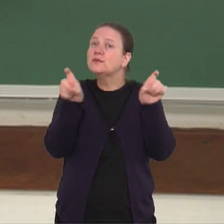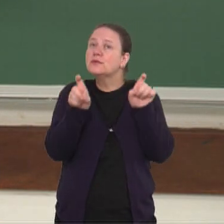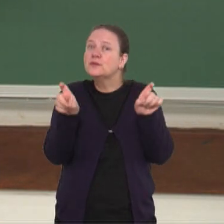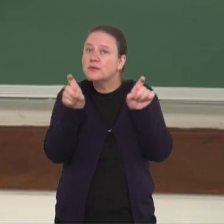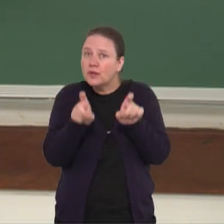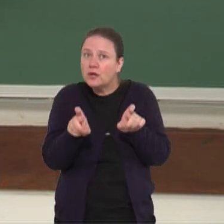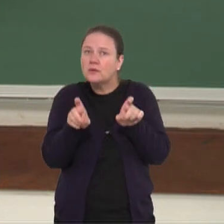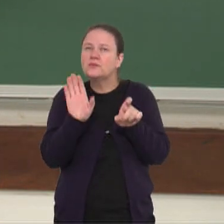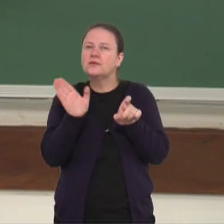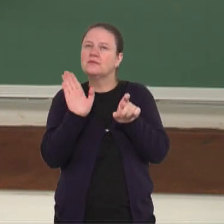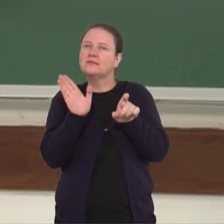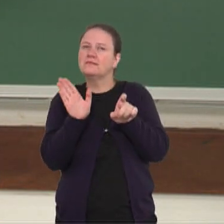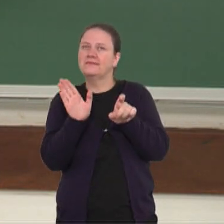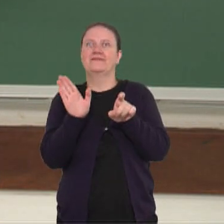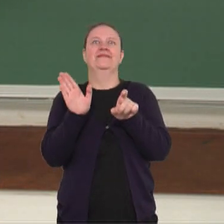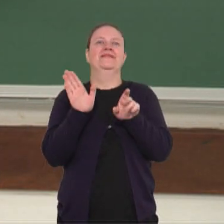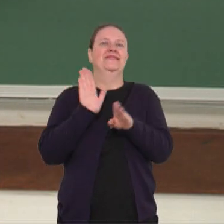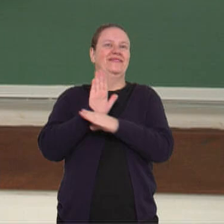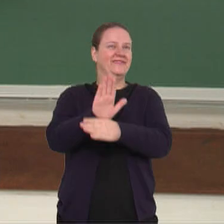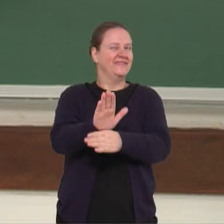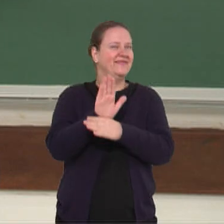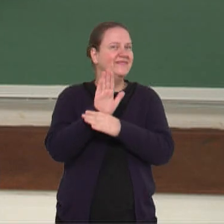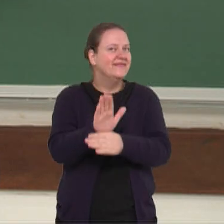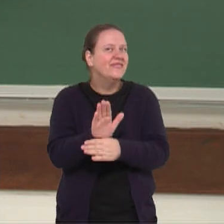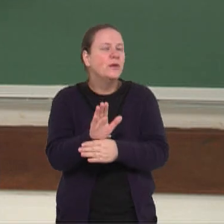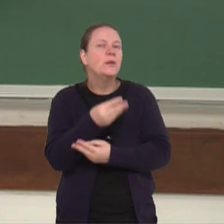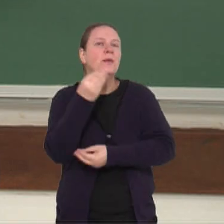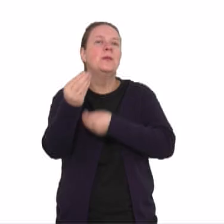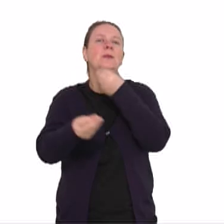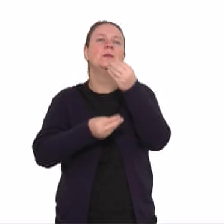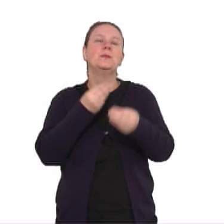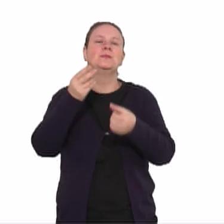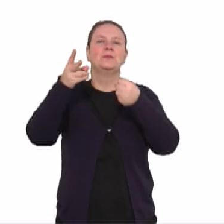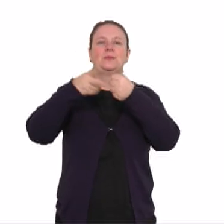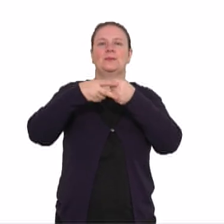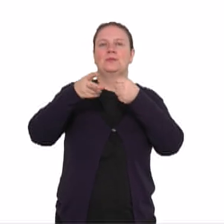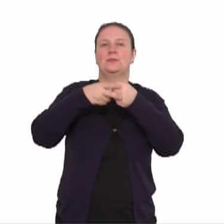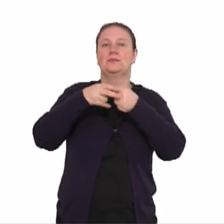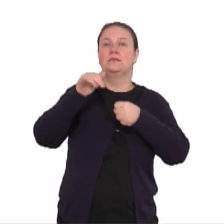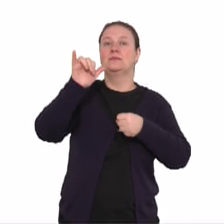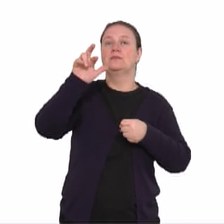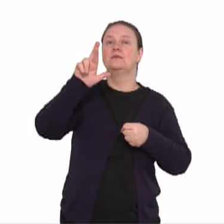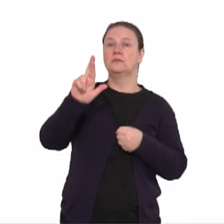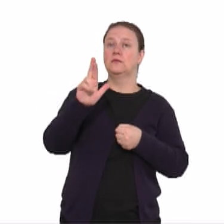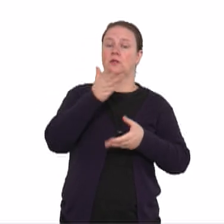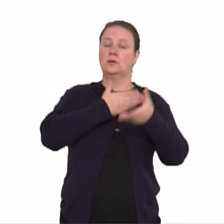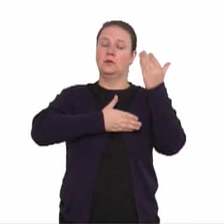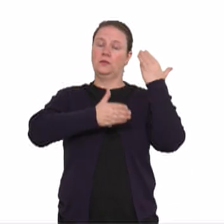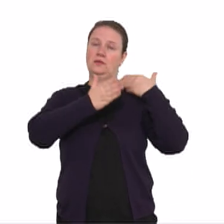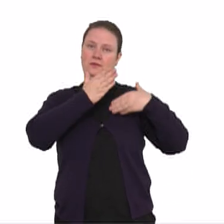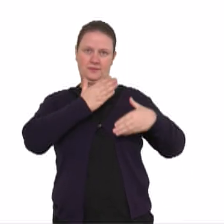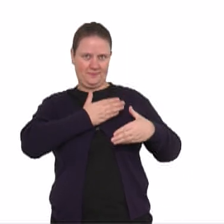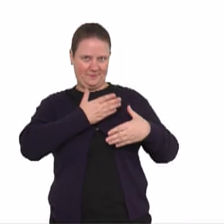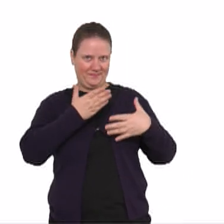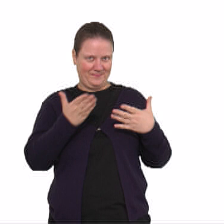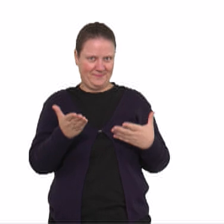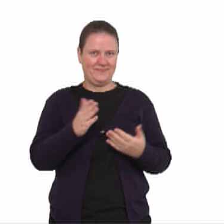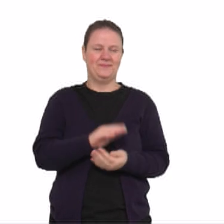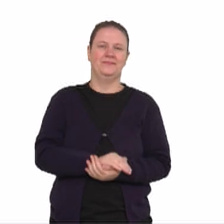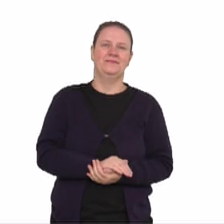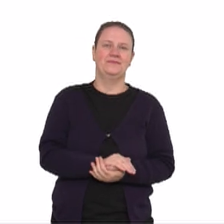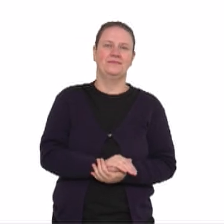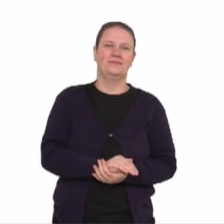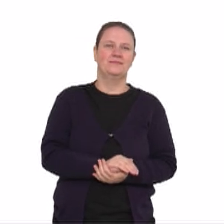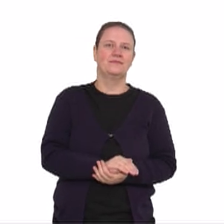Já dei a dica. Opa, como que é o verbo ir no passado? Vamos ver?